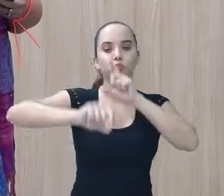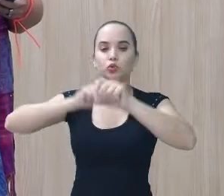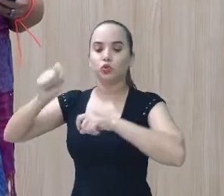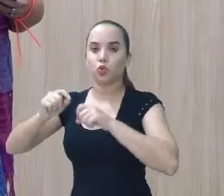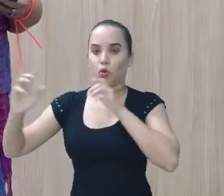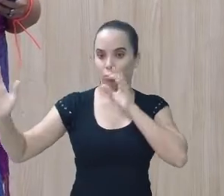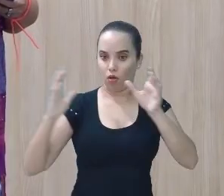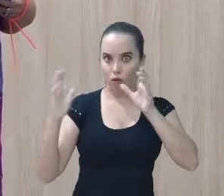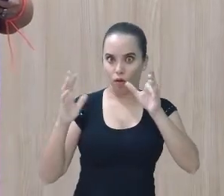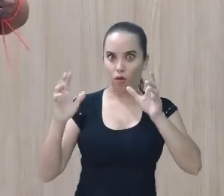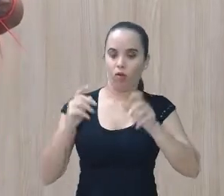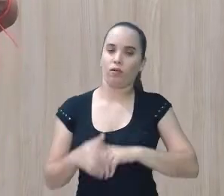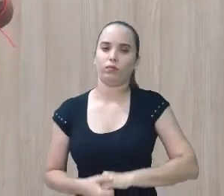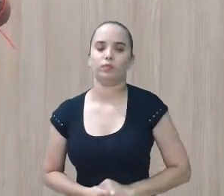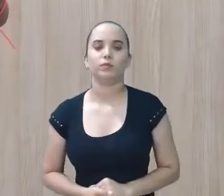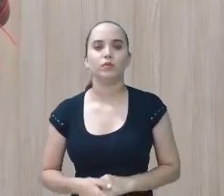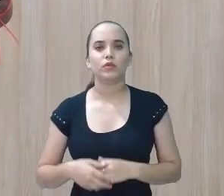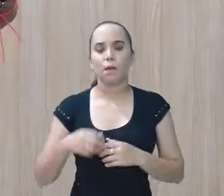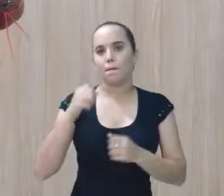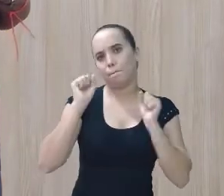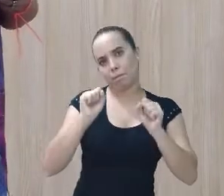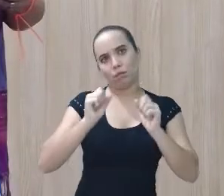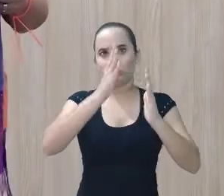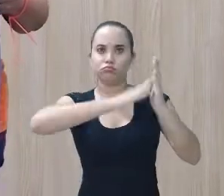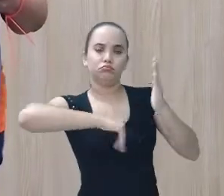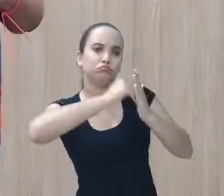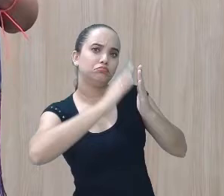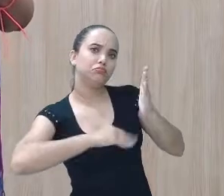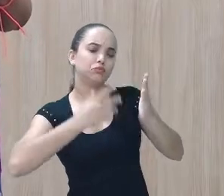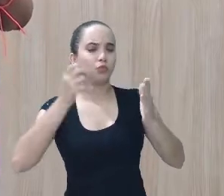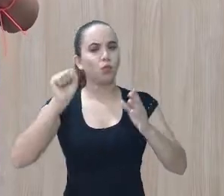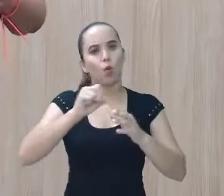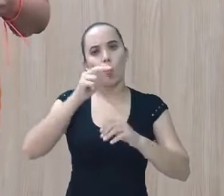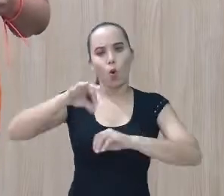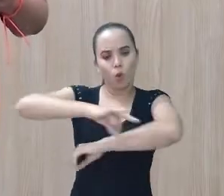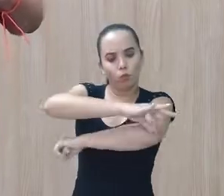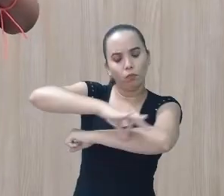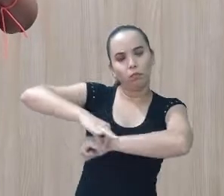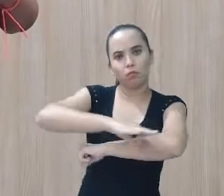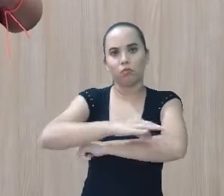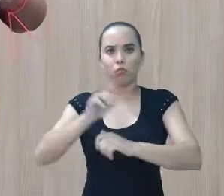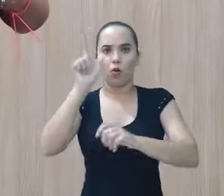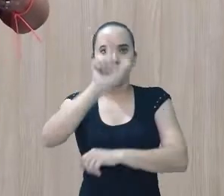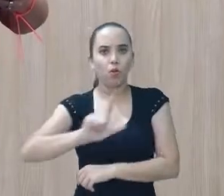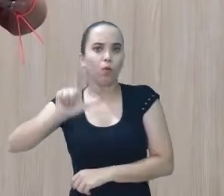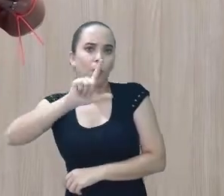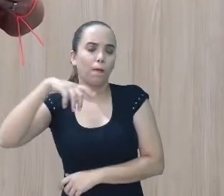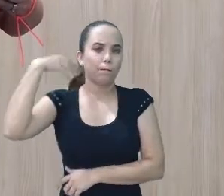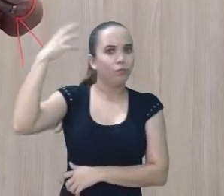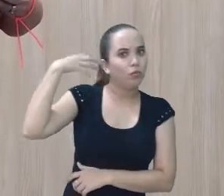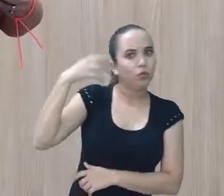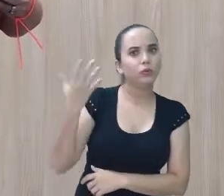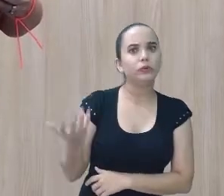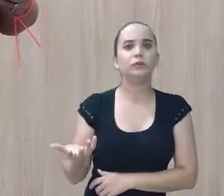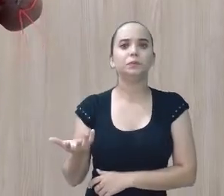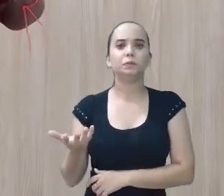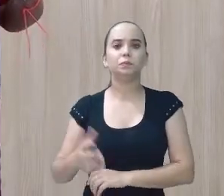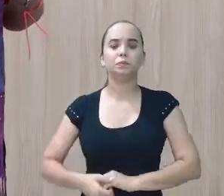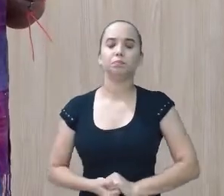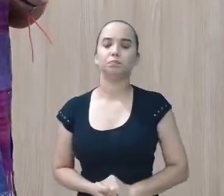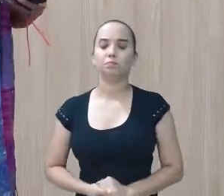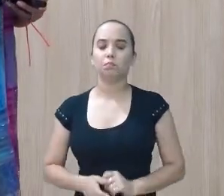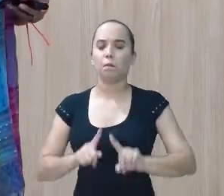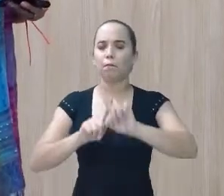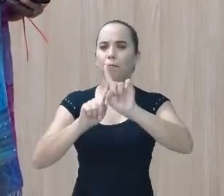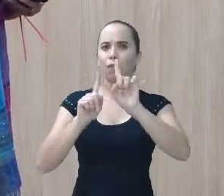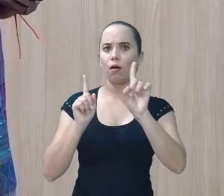artística, e que vai tratar, seja pintura, arquitetura, literatura, música.